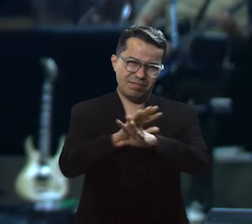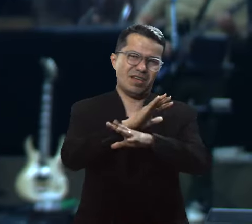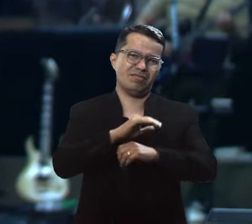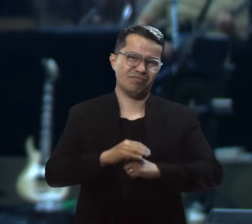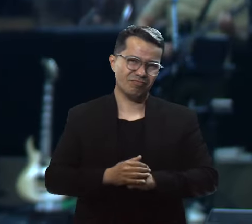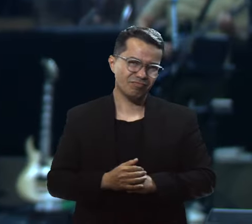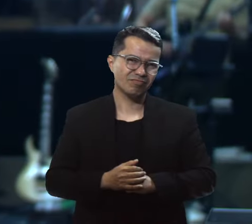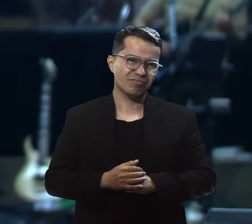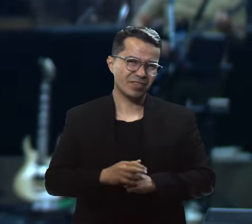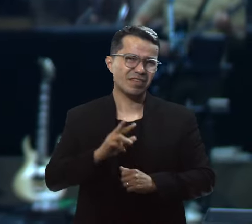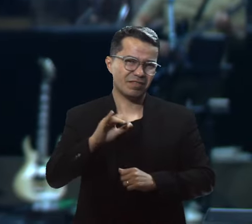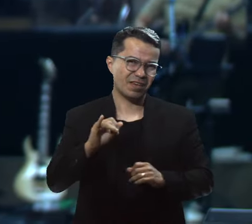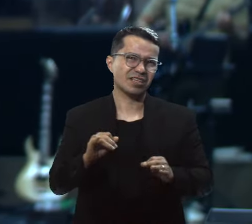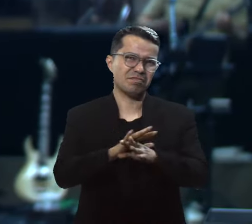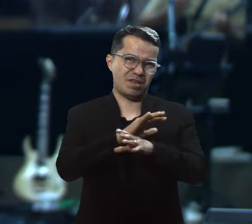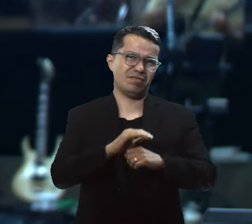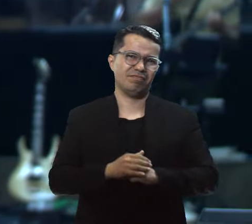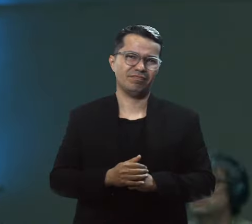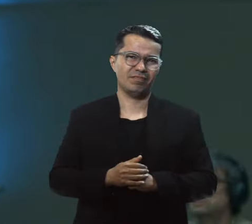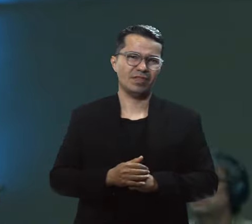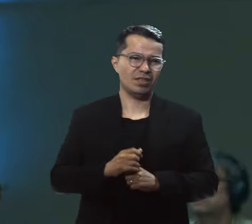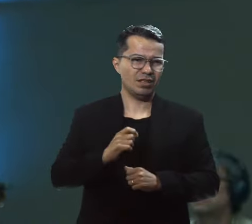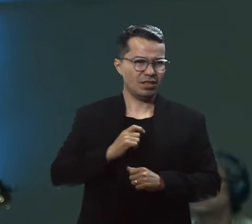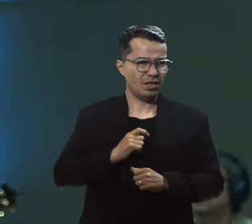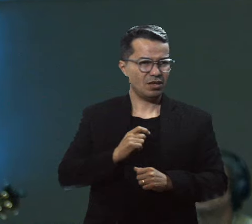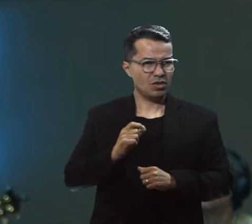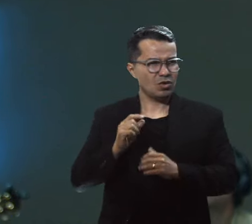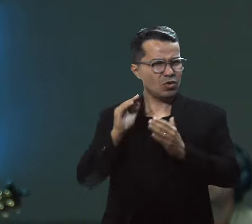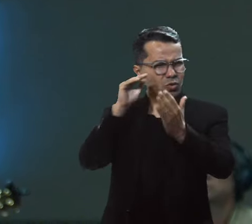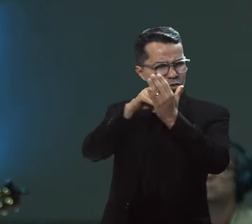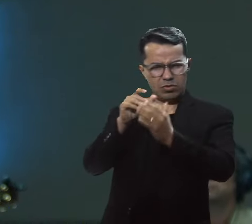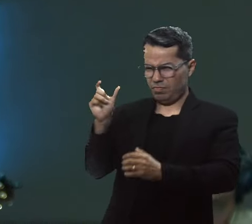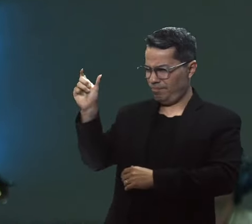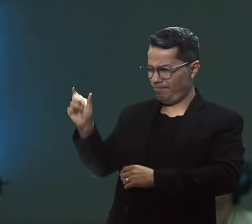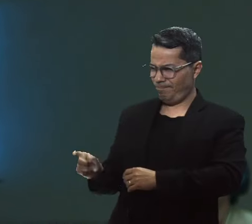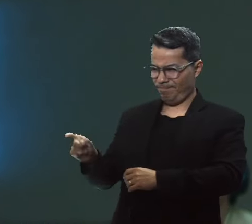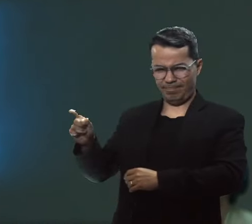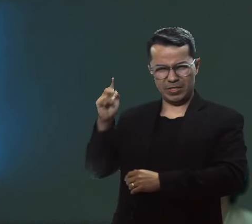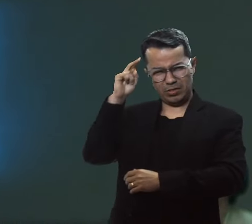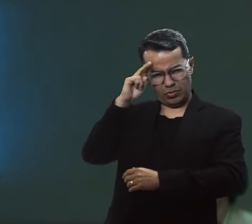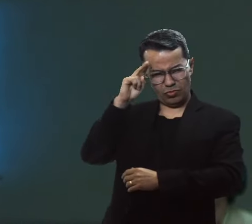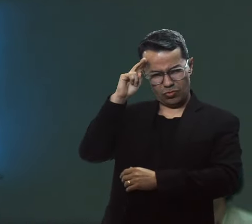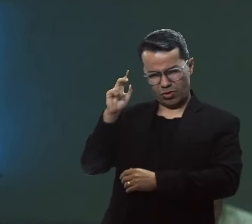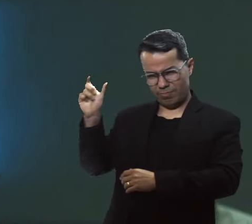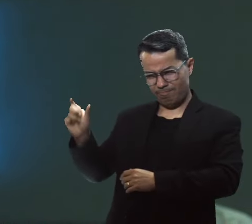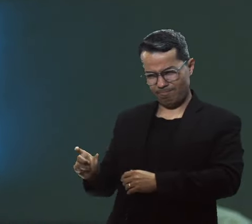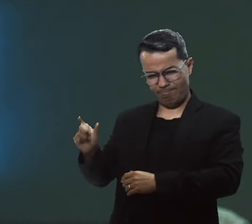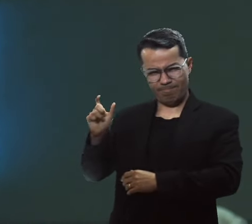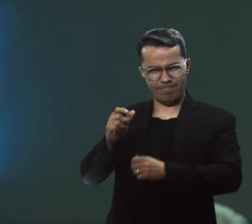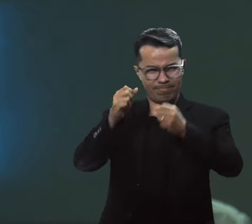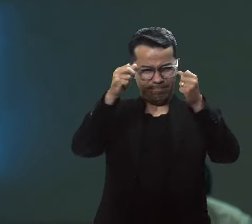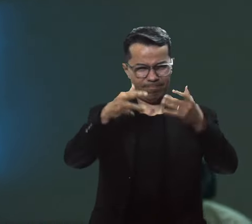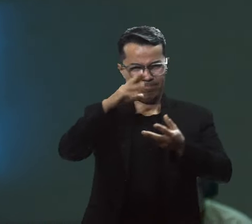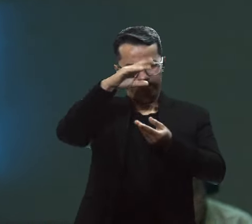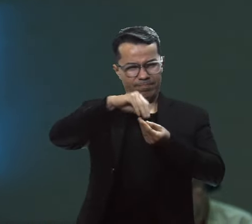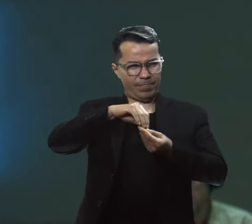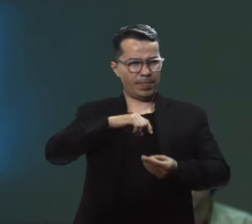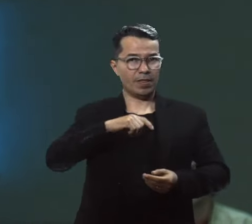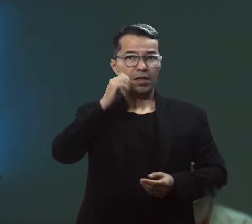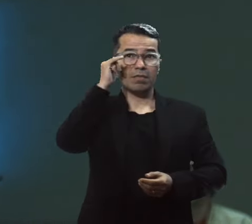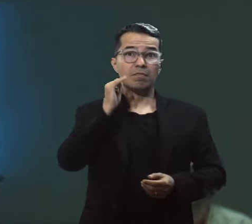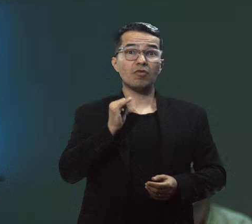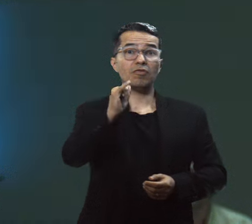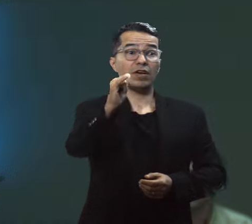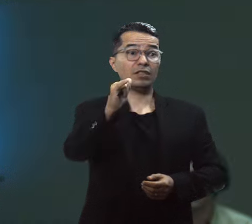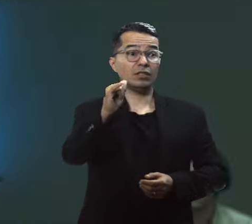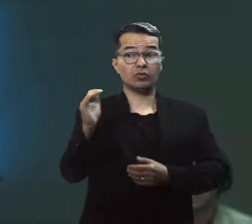Último personagem, eu não vou falar sobre ele, só vou contar uma história e vou terminar. A Bíblia fala de um profeta